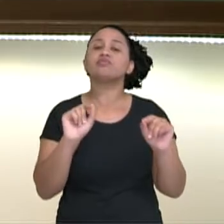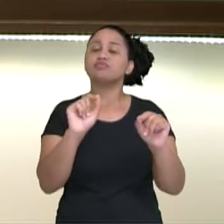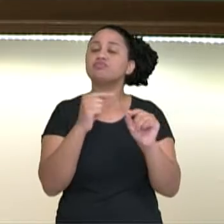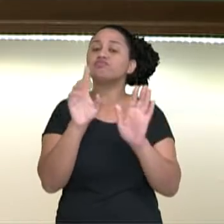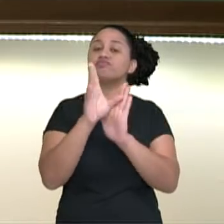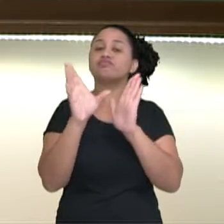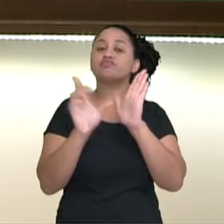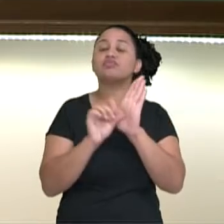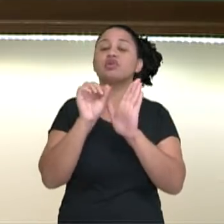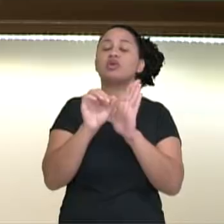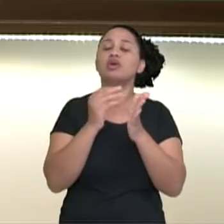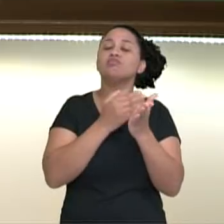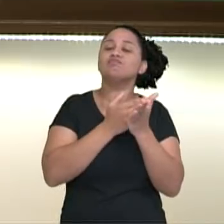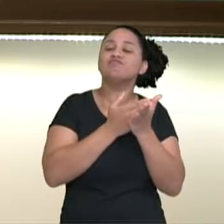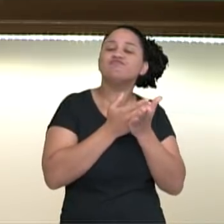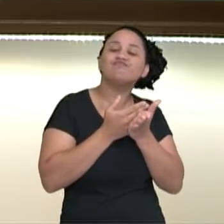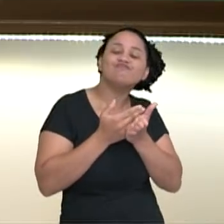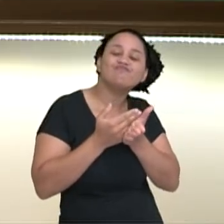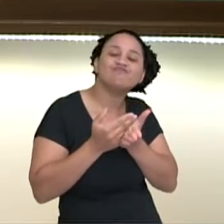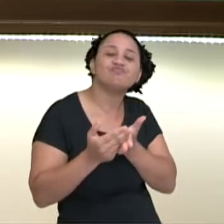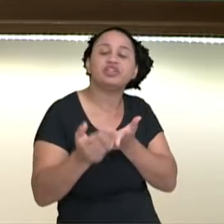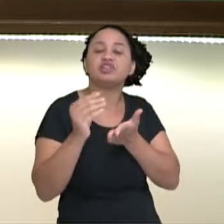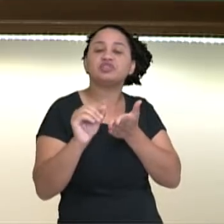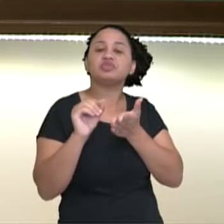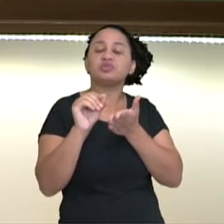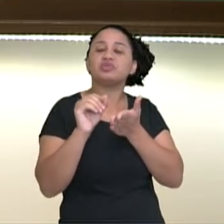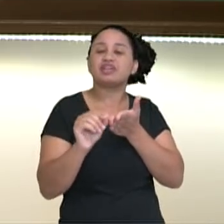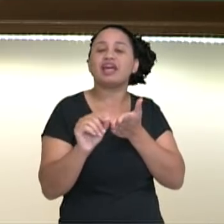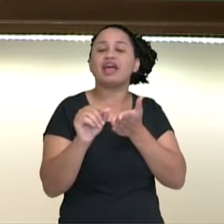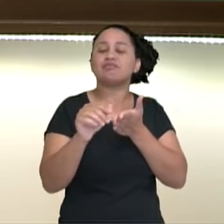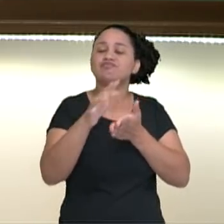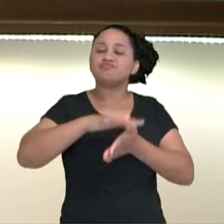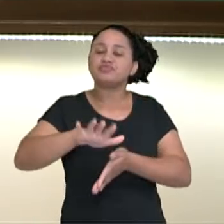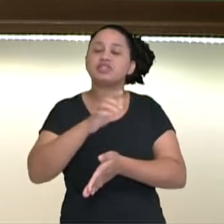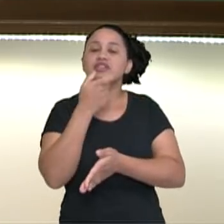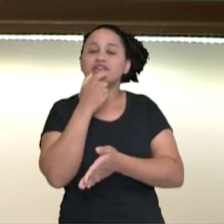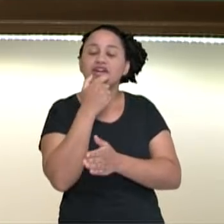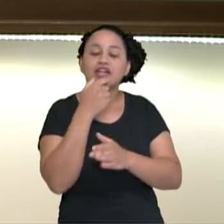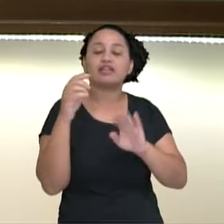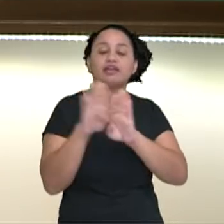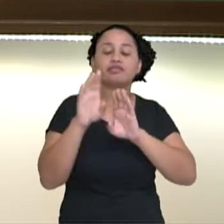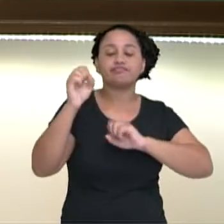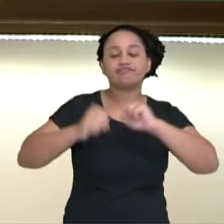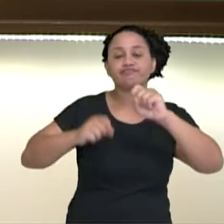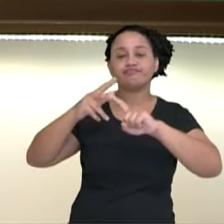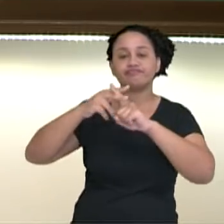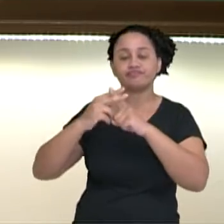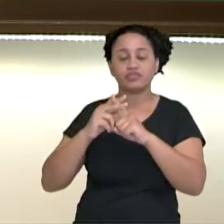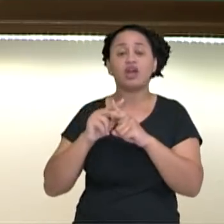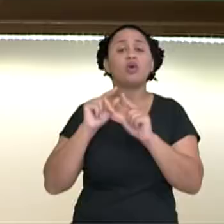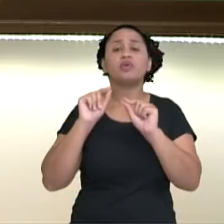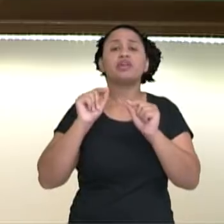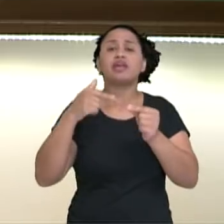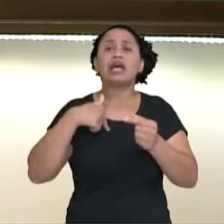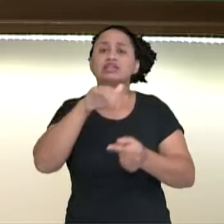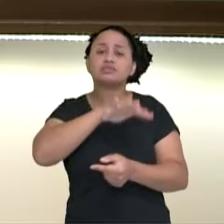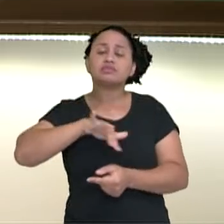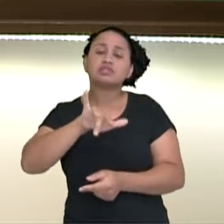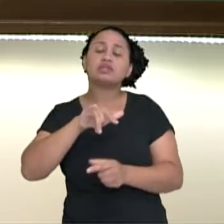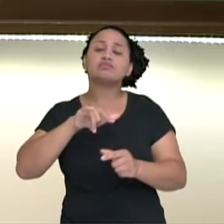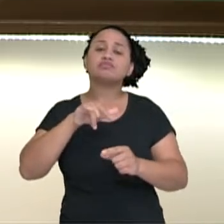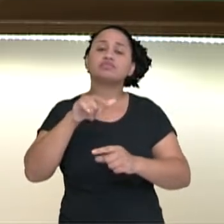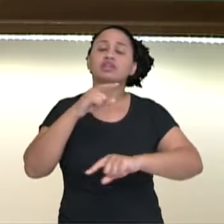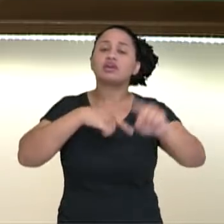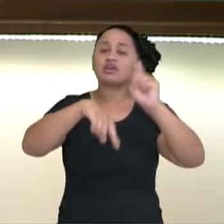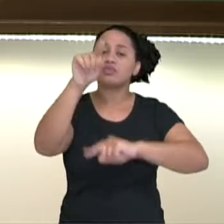falar sobre o pioneirismo em inglês e as máquinas, tudo isso envolvendo o contexto da Revolução